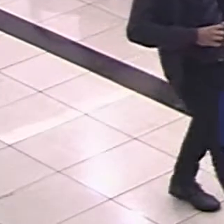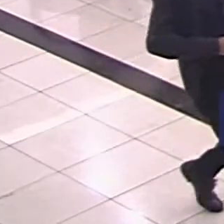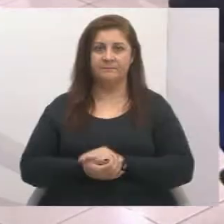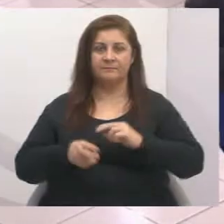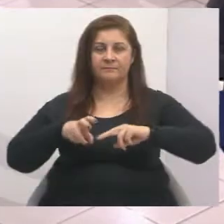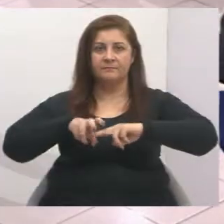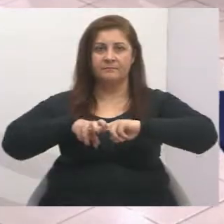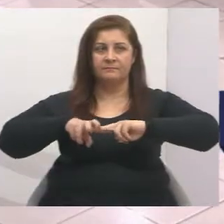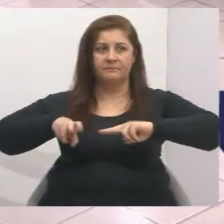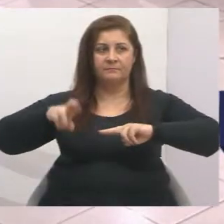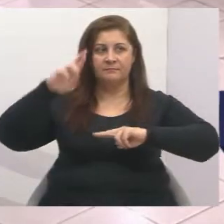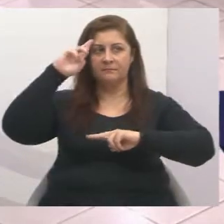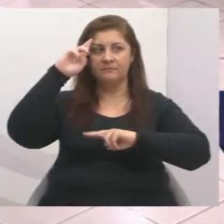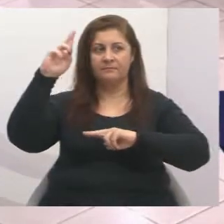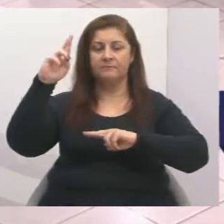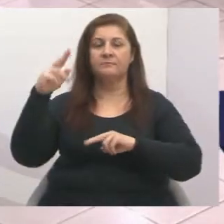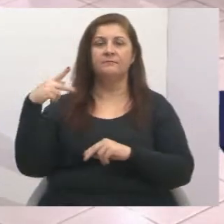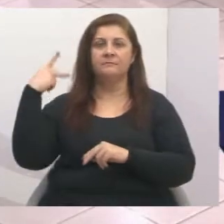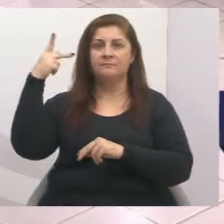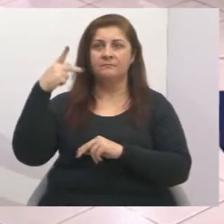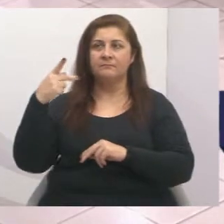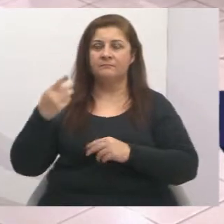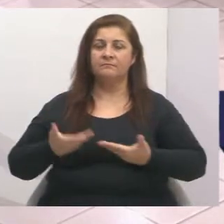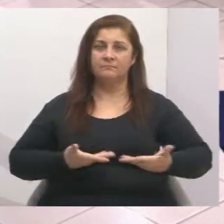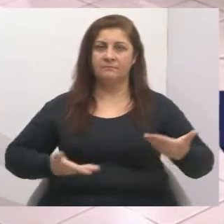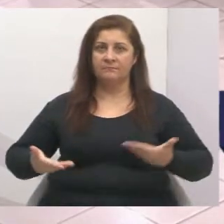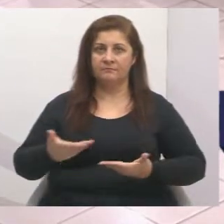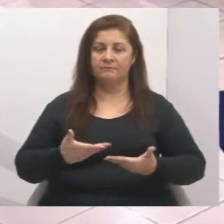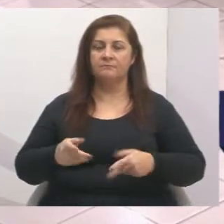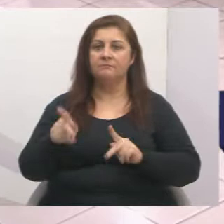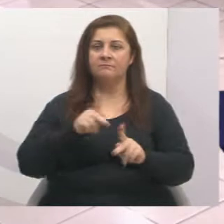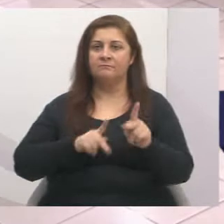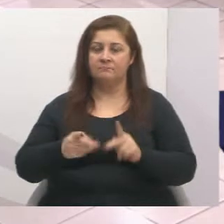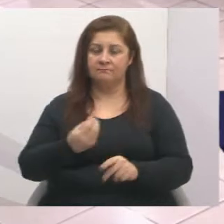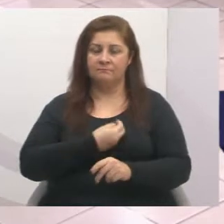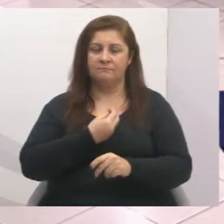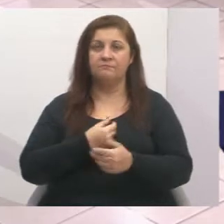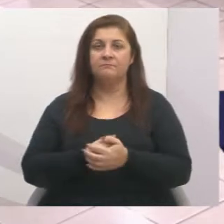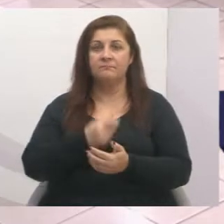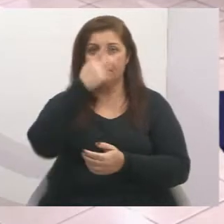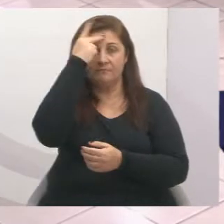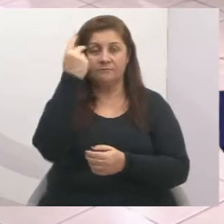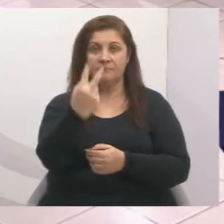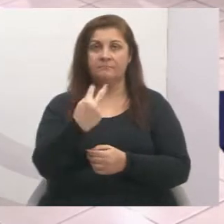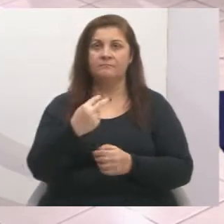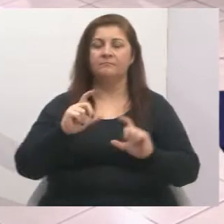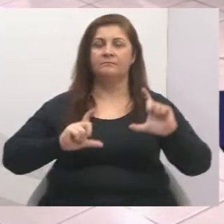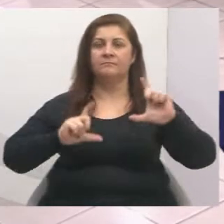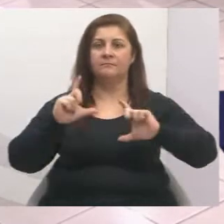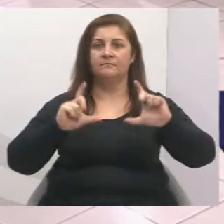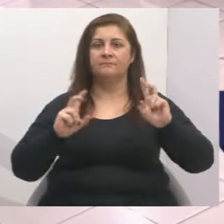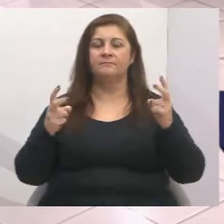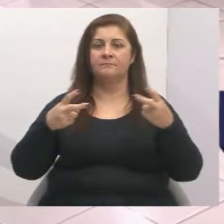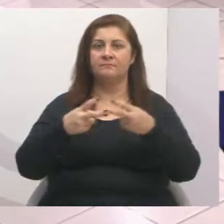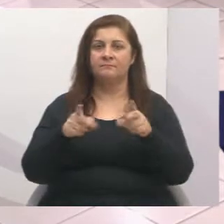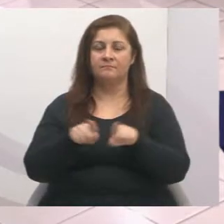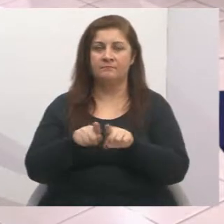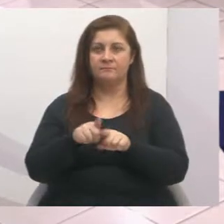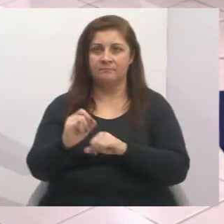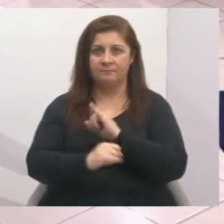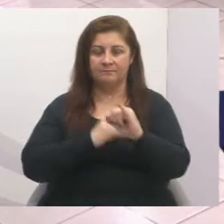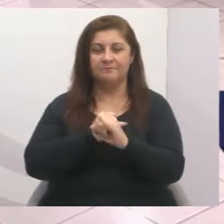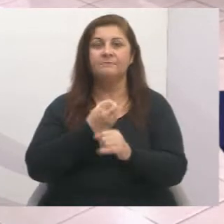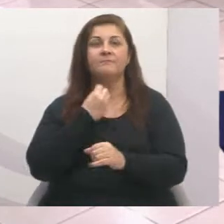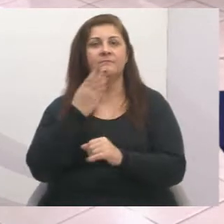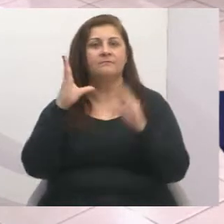senhores membros da mesa, vereadores, servidor, público presente, senhores telespectadores da TV Câmara, internauta, uma